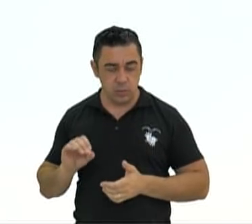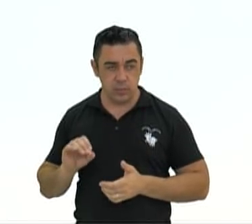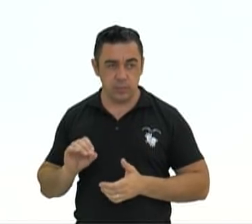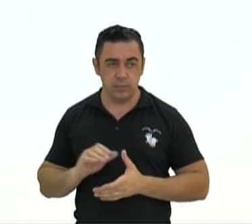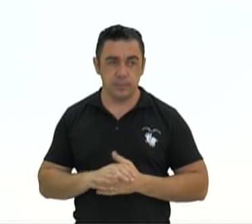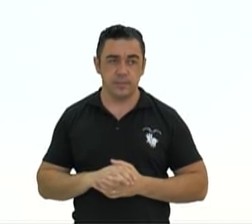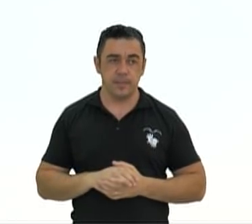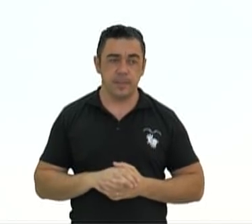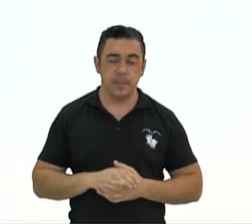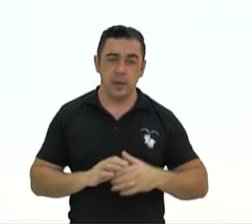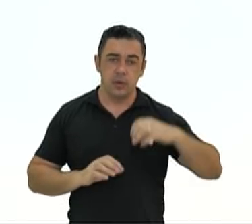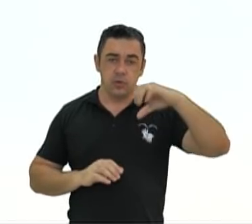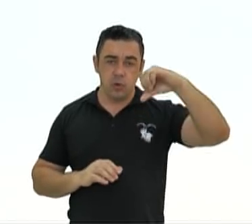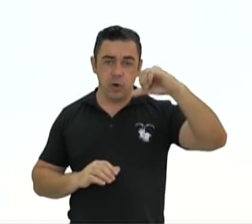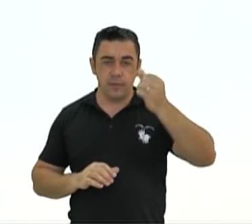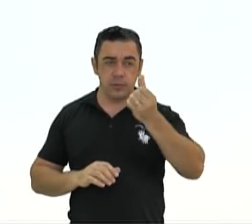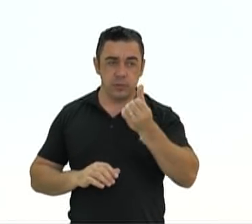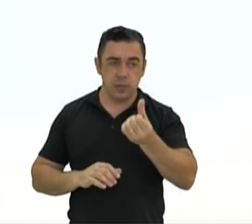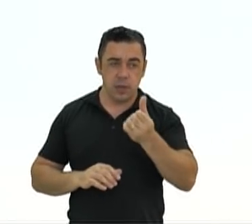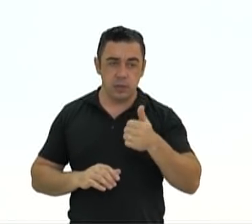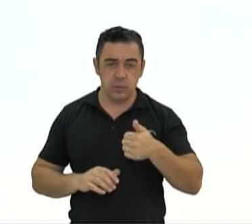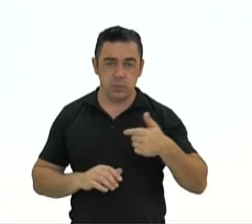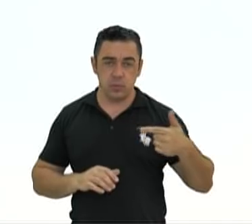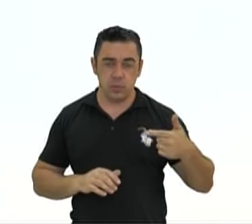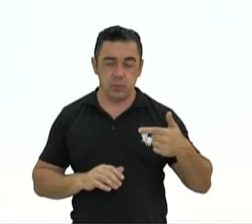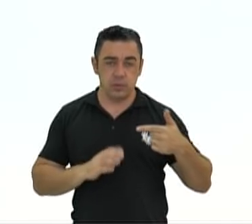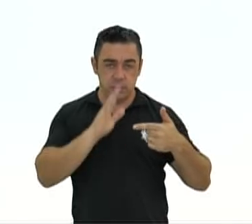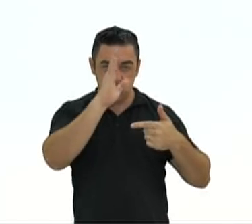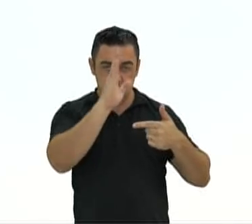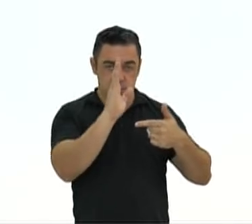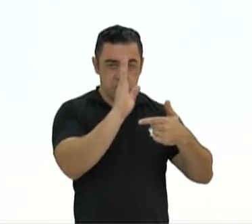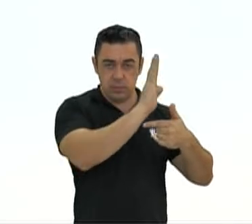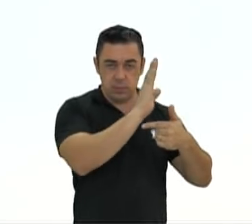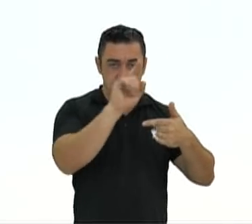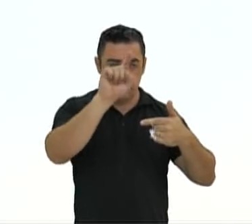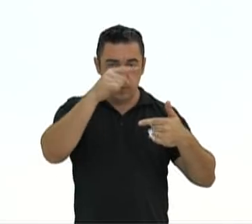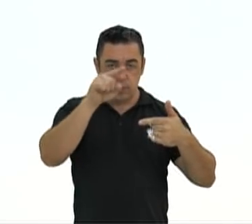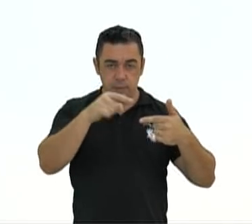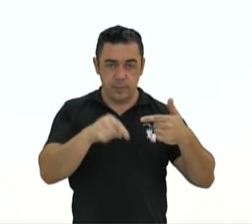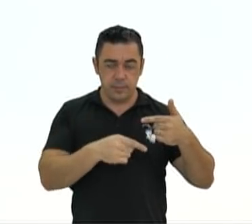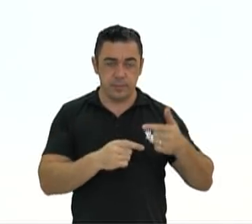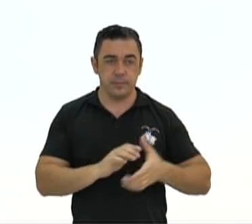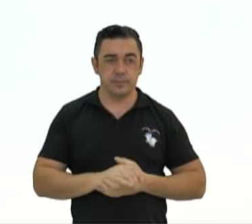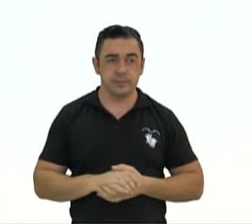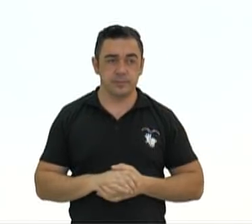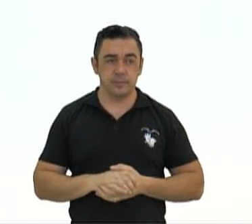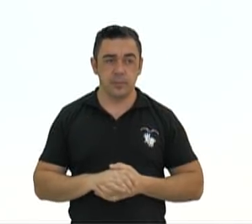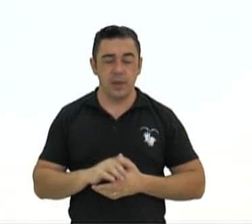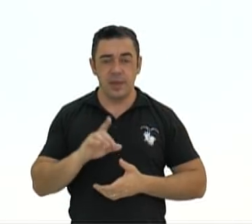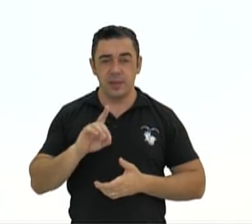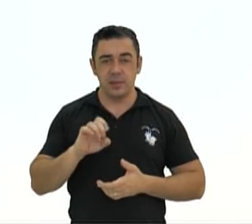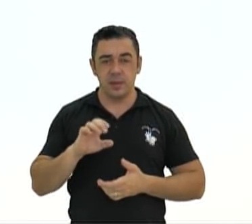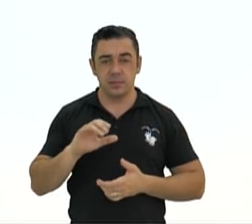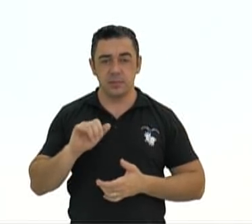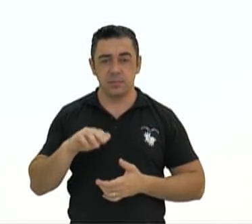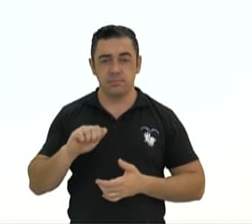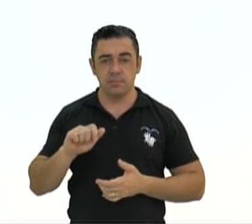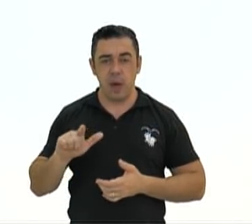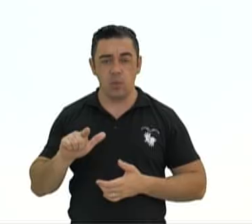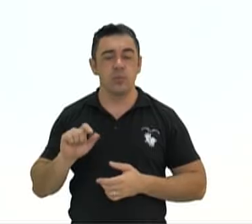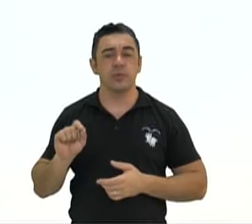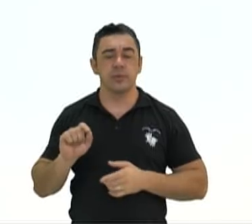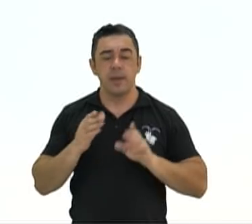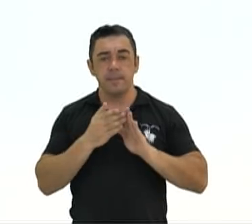inteiro. Se o número não tem vírgula, é porque ele é inteiro, certinho? E quem é a parte decimal? A parte decimal é quem está para